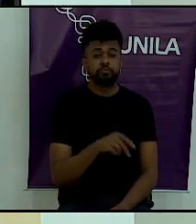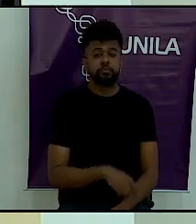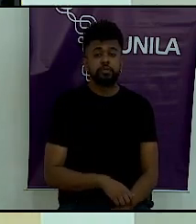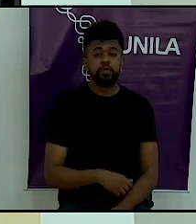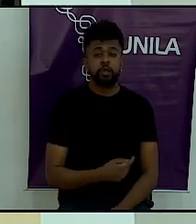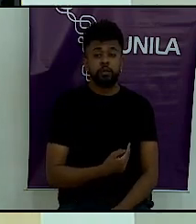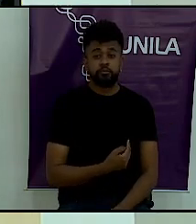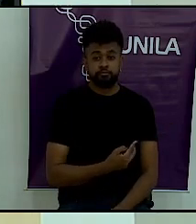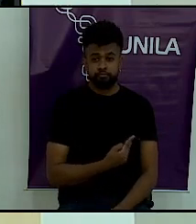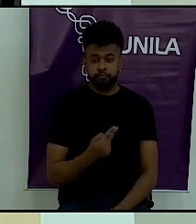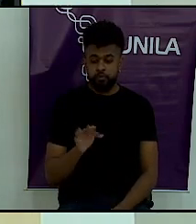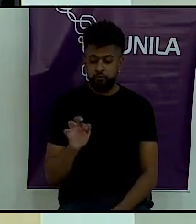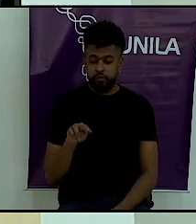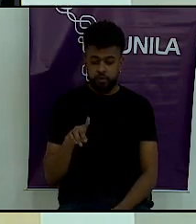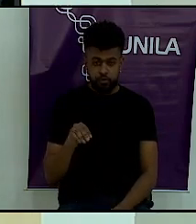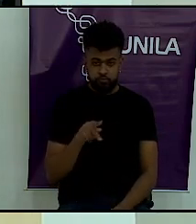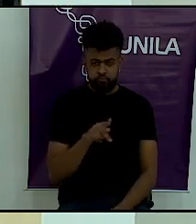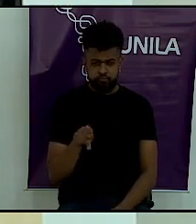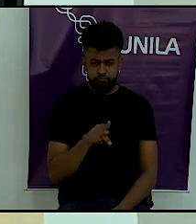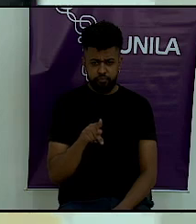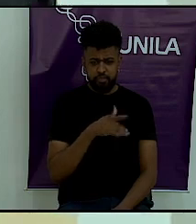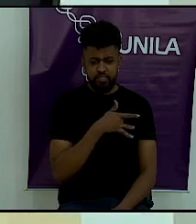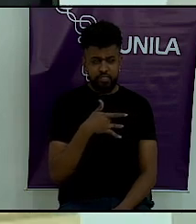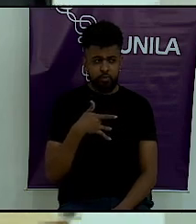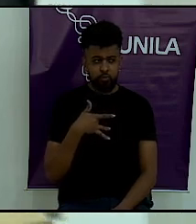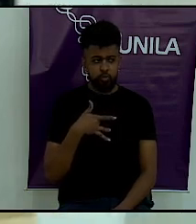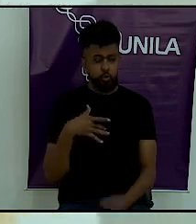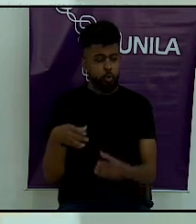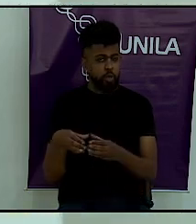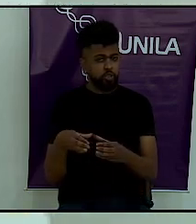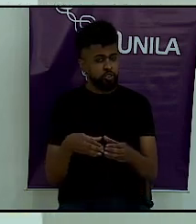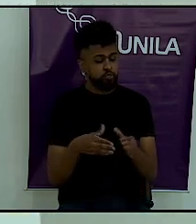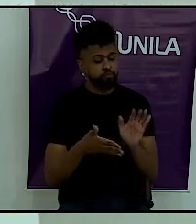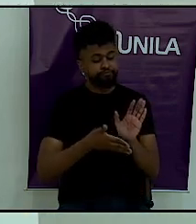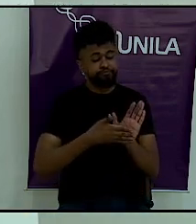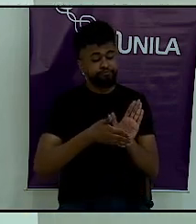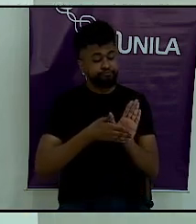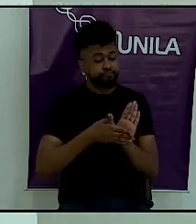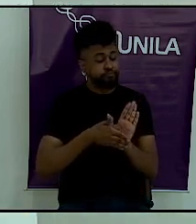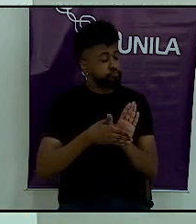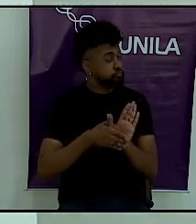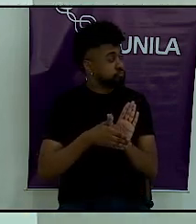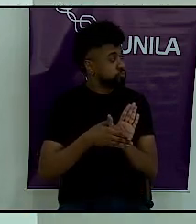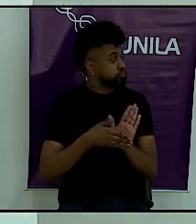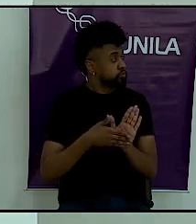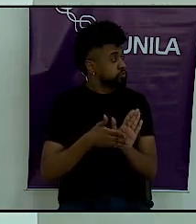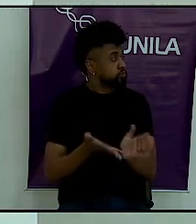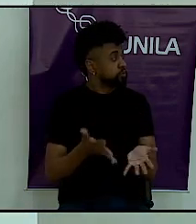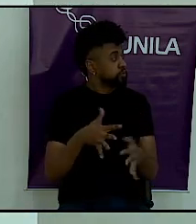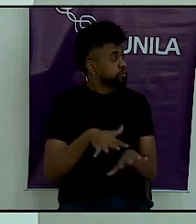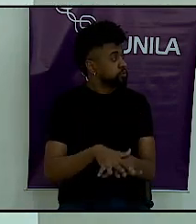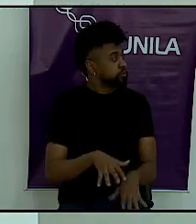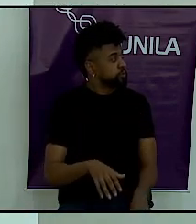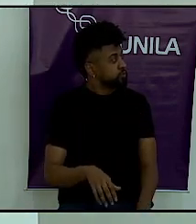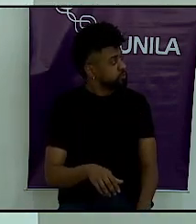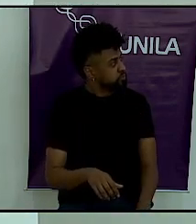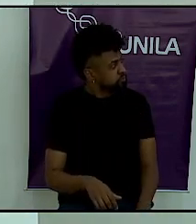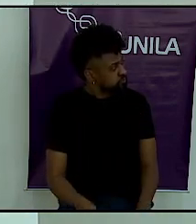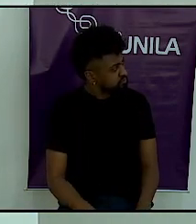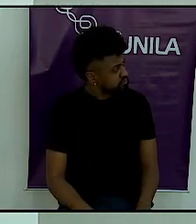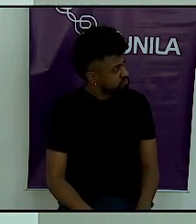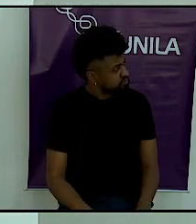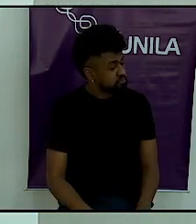curso de Saúde Coletiva. Trouxemos aqui a proposta de implementação do NATS na